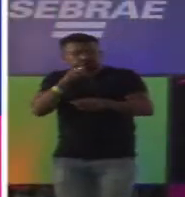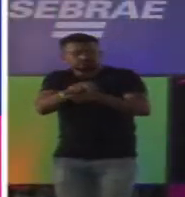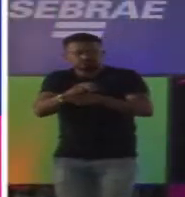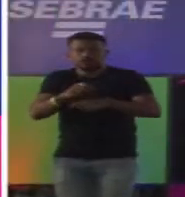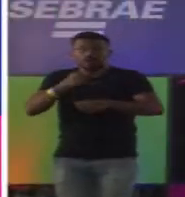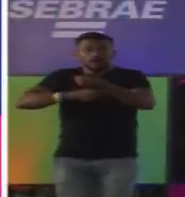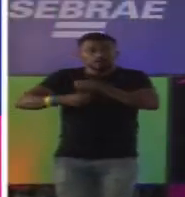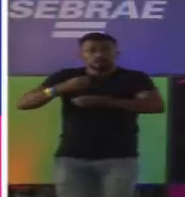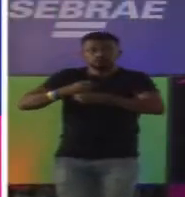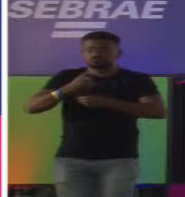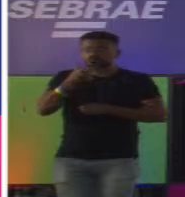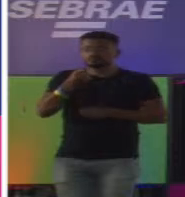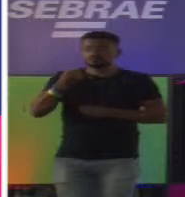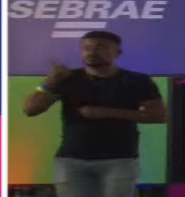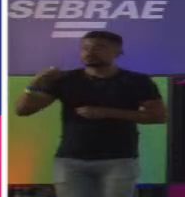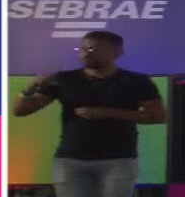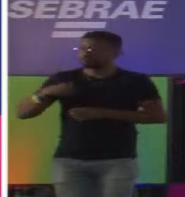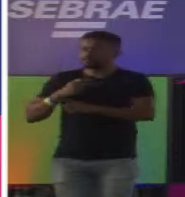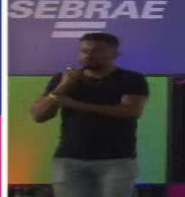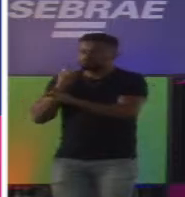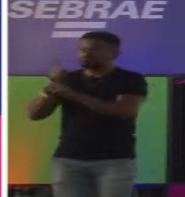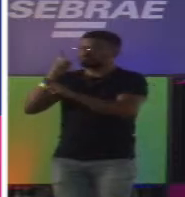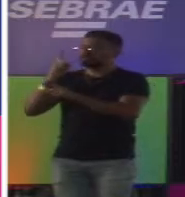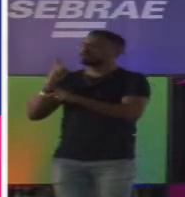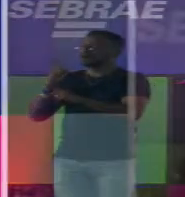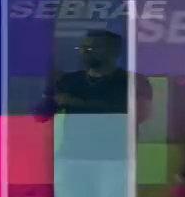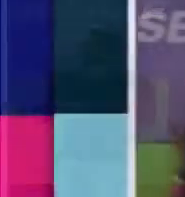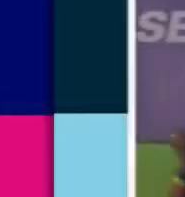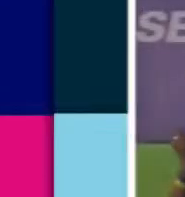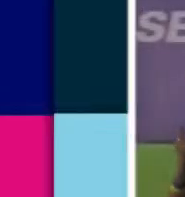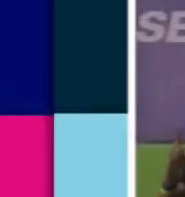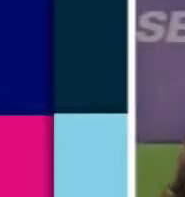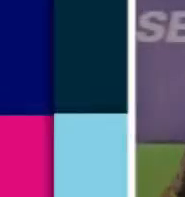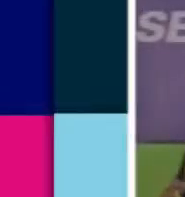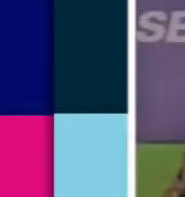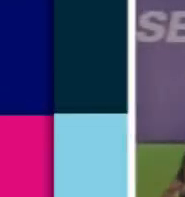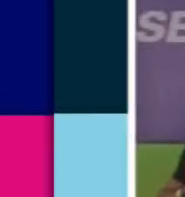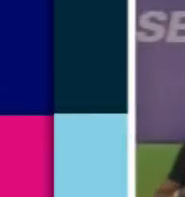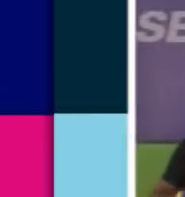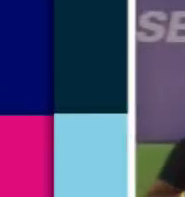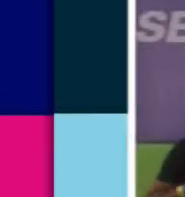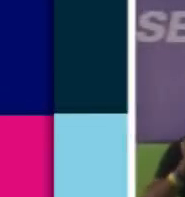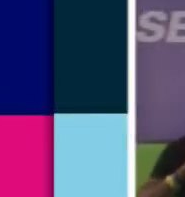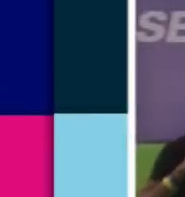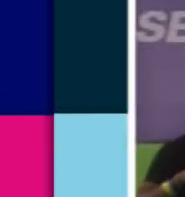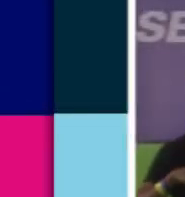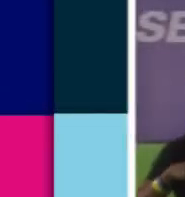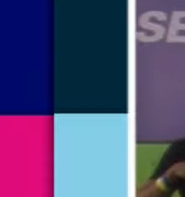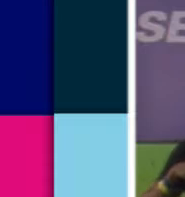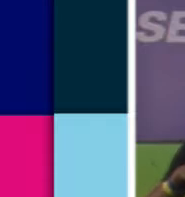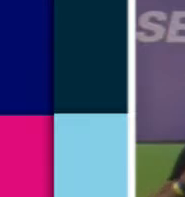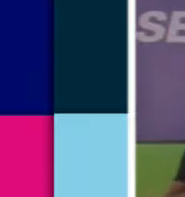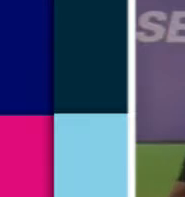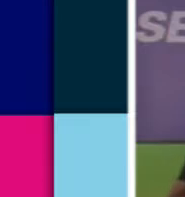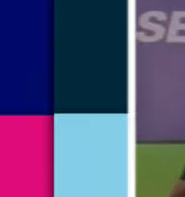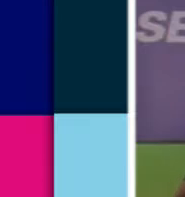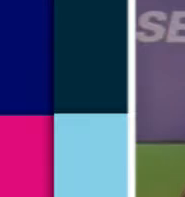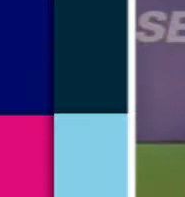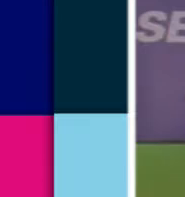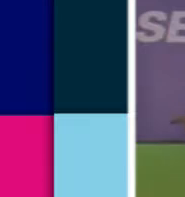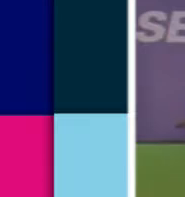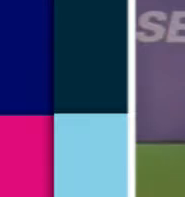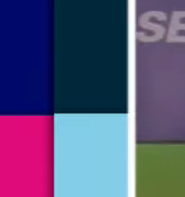o eu descobri? Dinheiro? Tinha. Tava melhor do que tava lá. Também, um caminho para seguir?